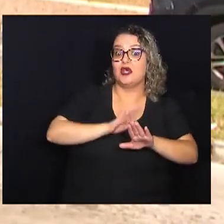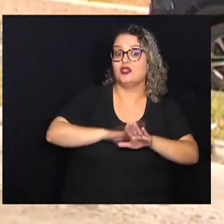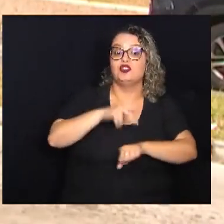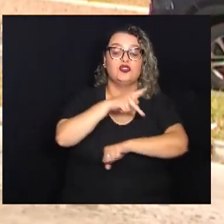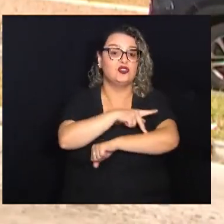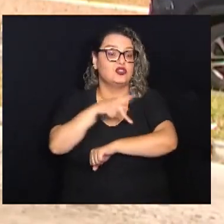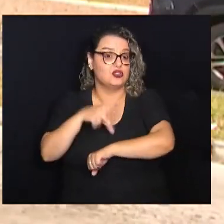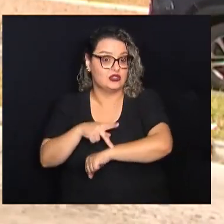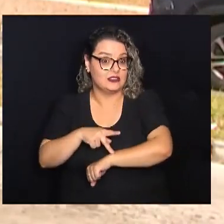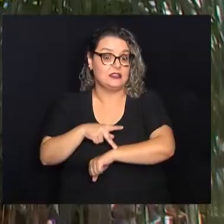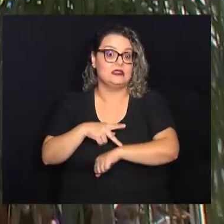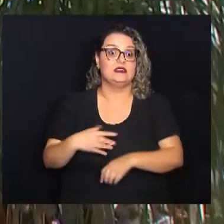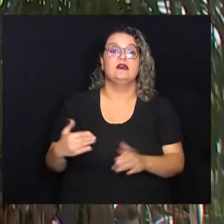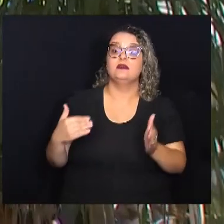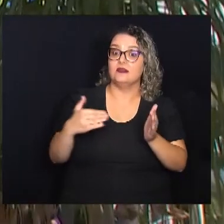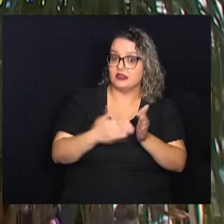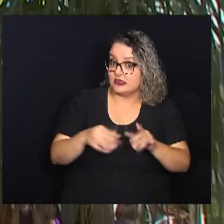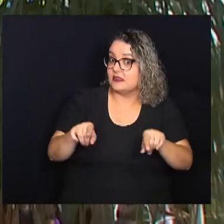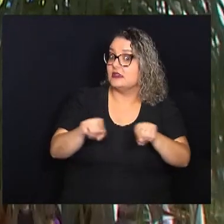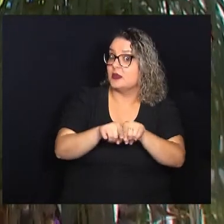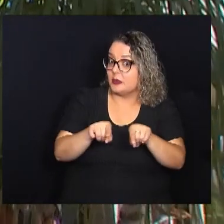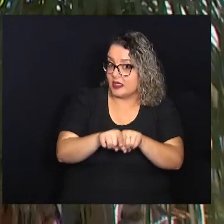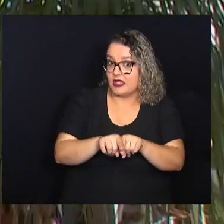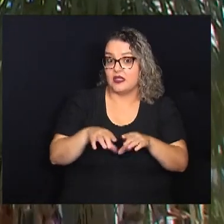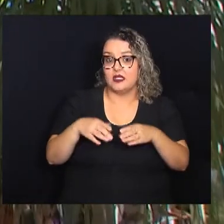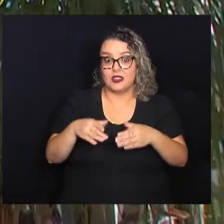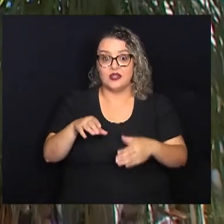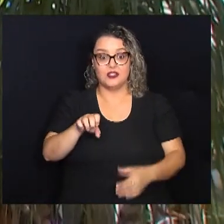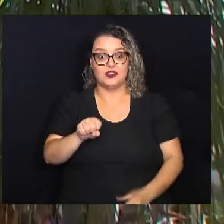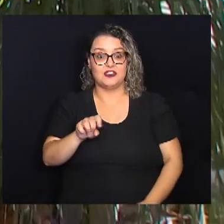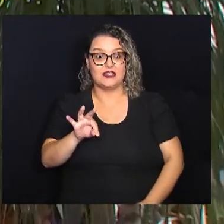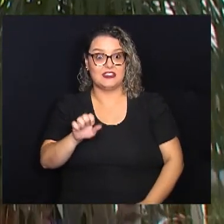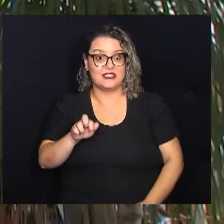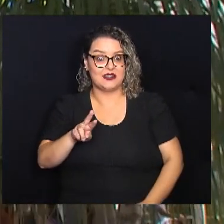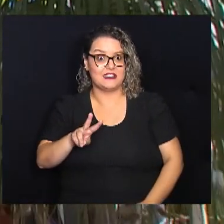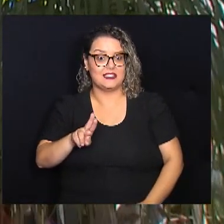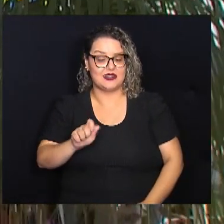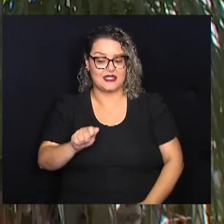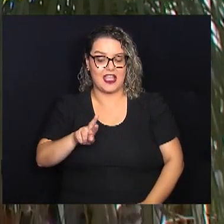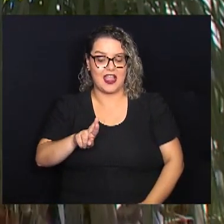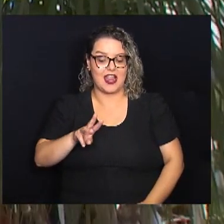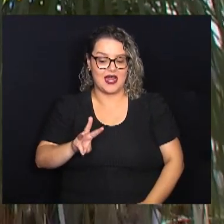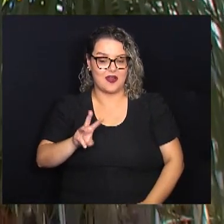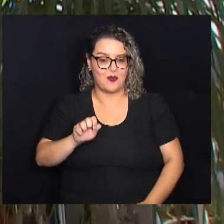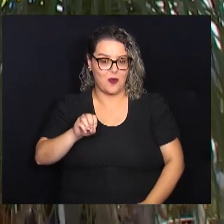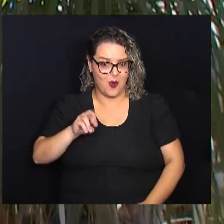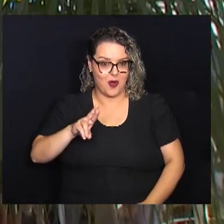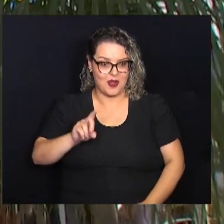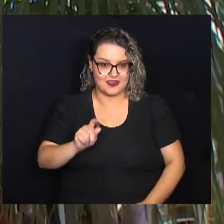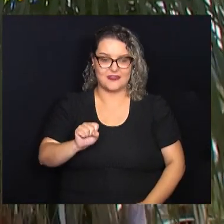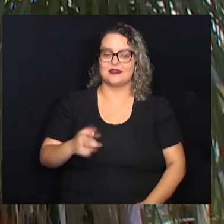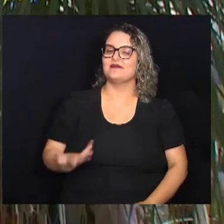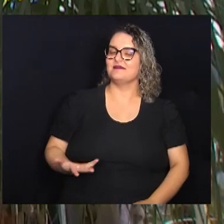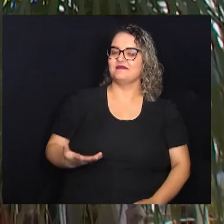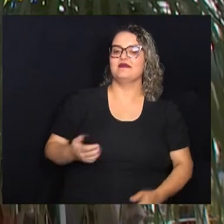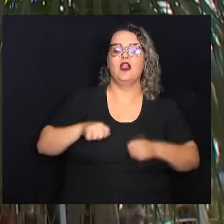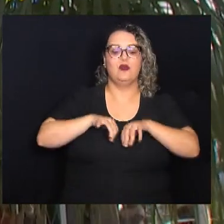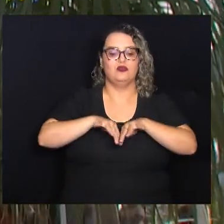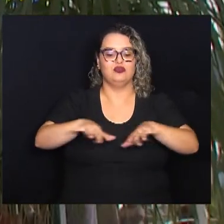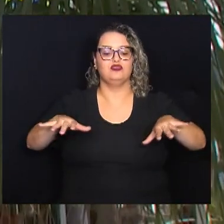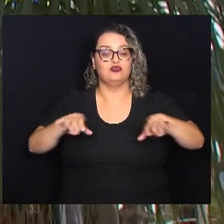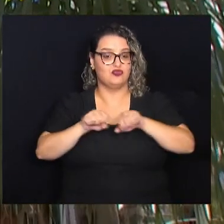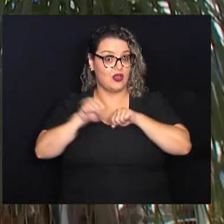pedagógicas, vamos até ter uma equipe de Star Wars aqui. Então a gente fez uma programação, né, onde a gente distribuiu